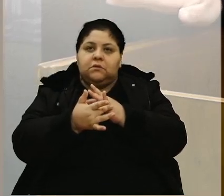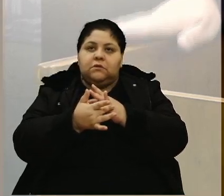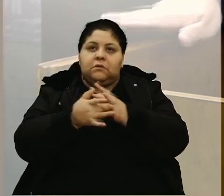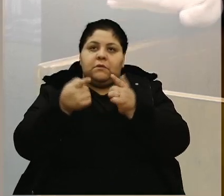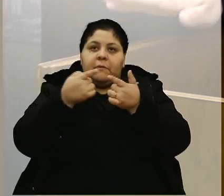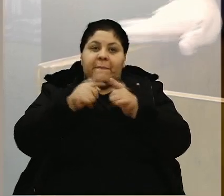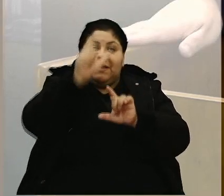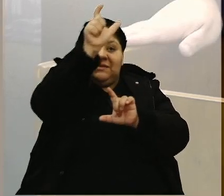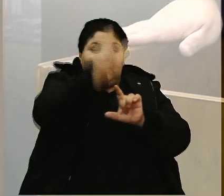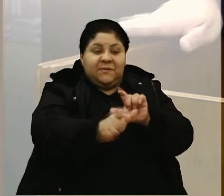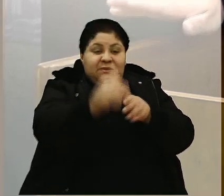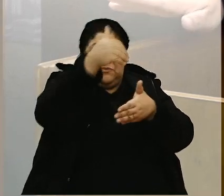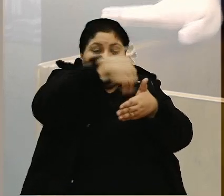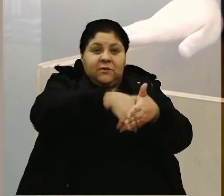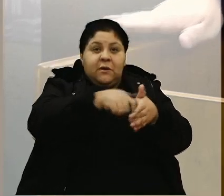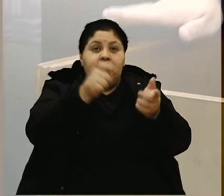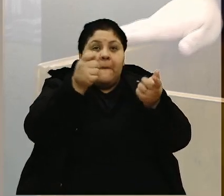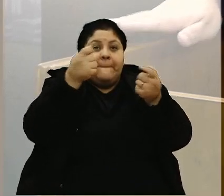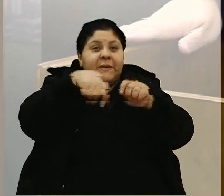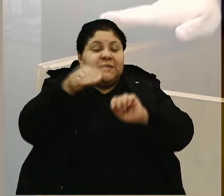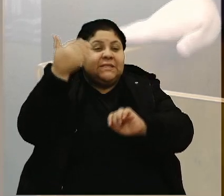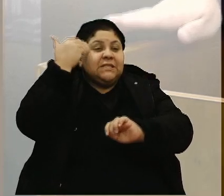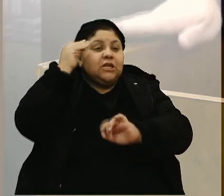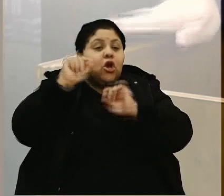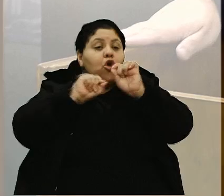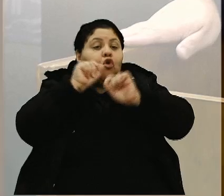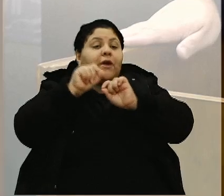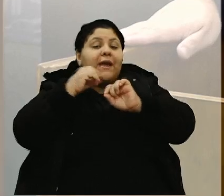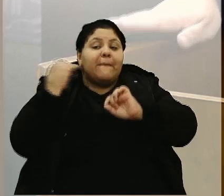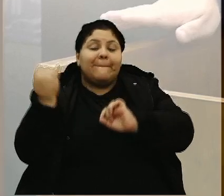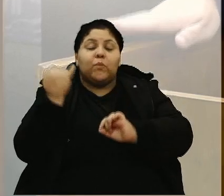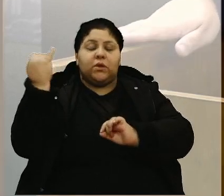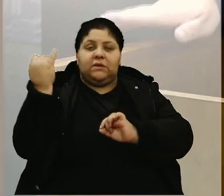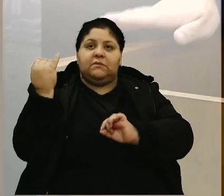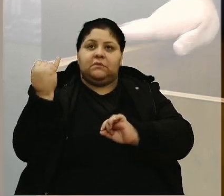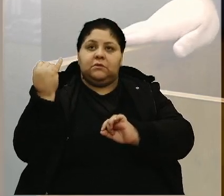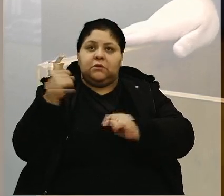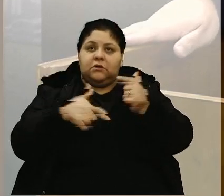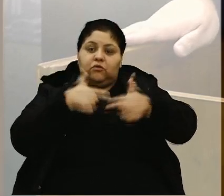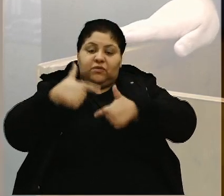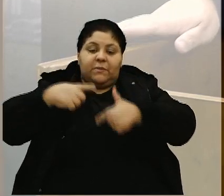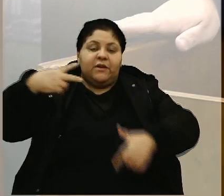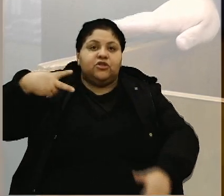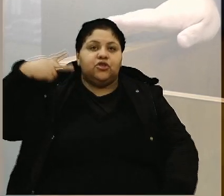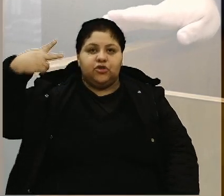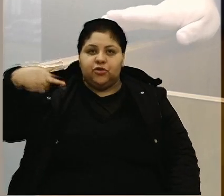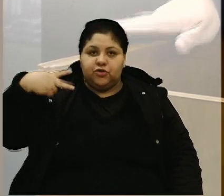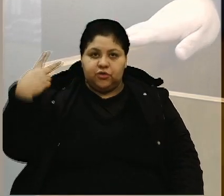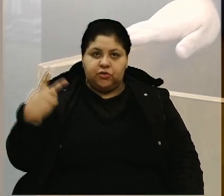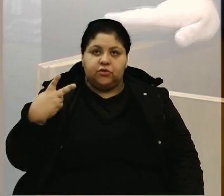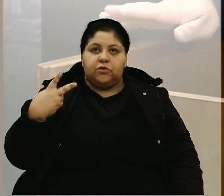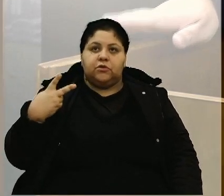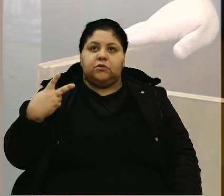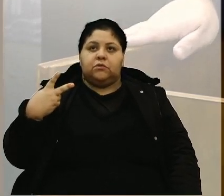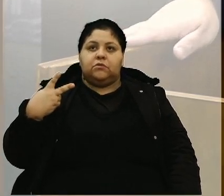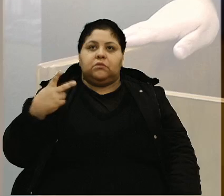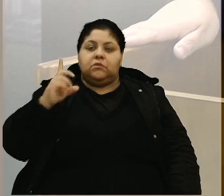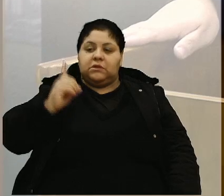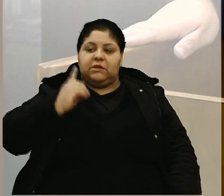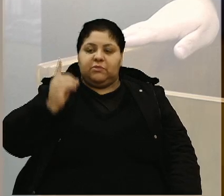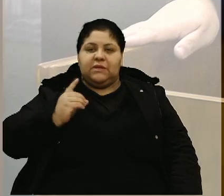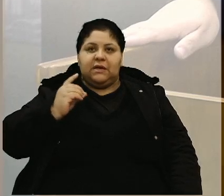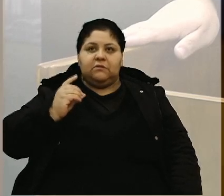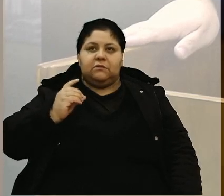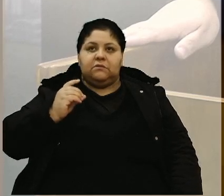eleitor precisa entender o que é fundamental para o trabalho de vereador, seja ele também deputado estadual ou deputado